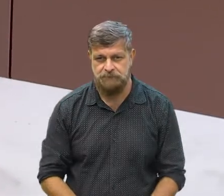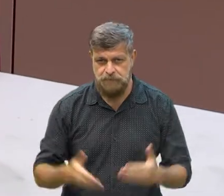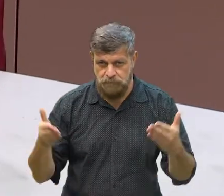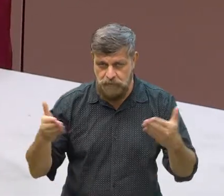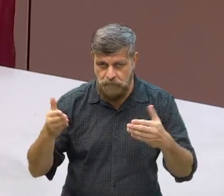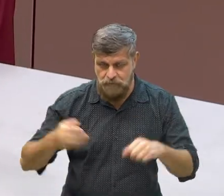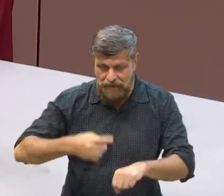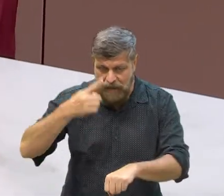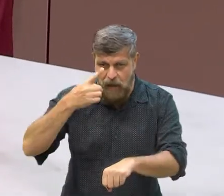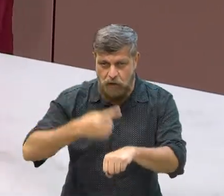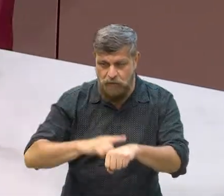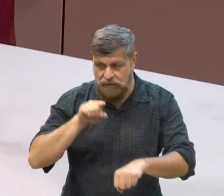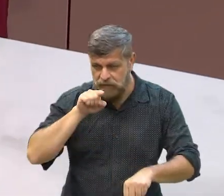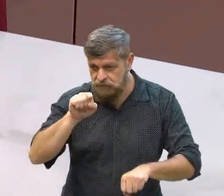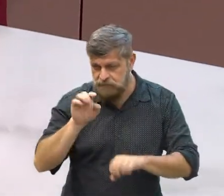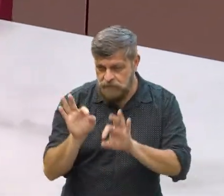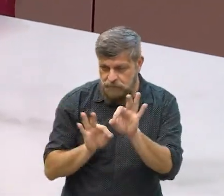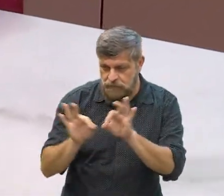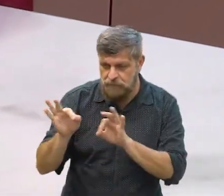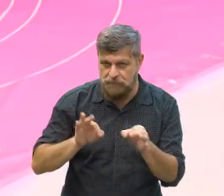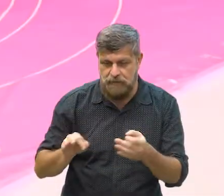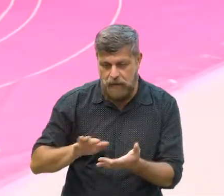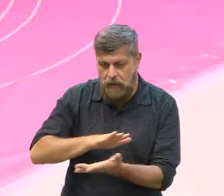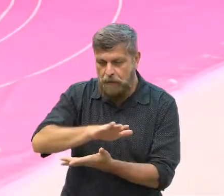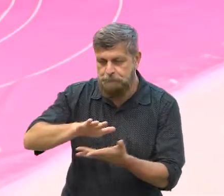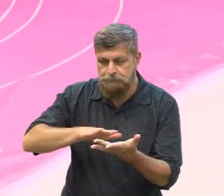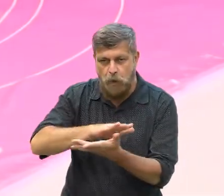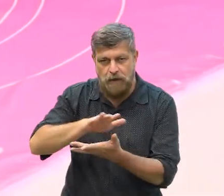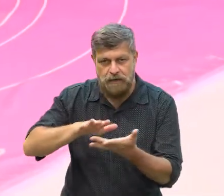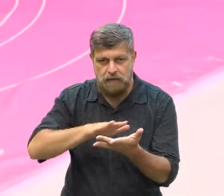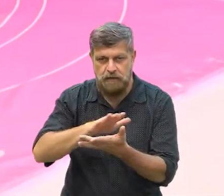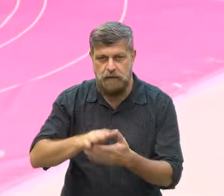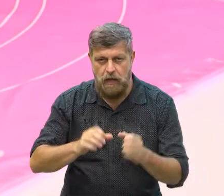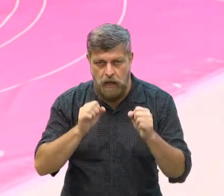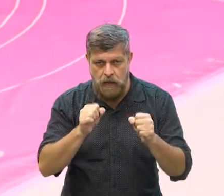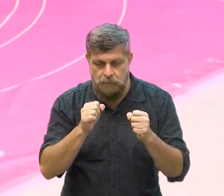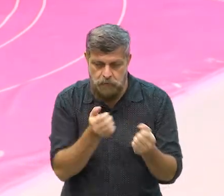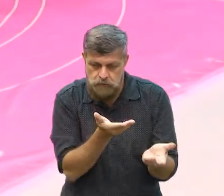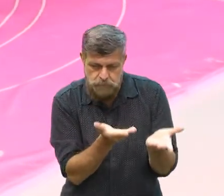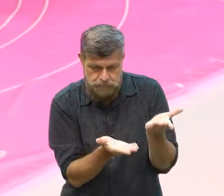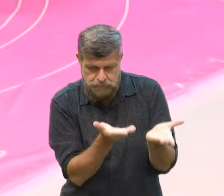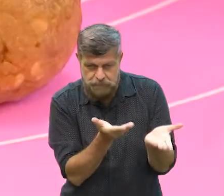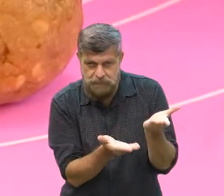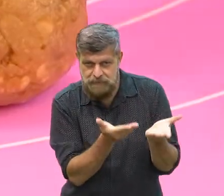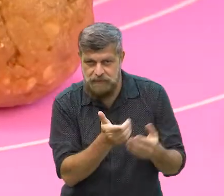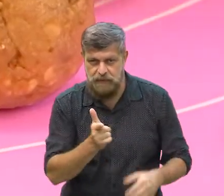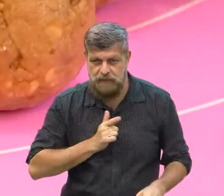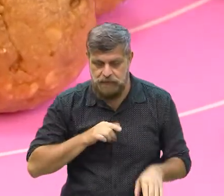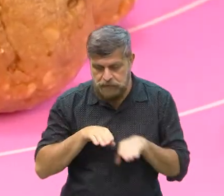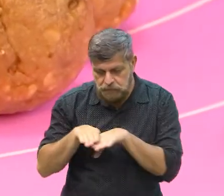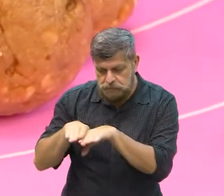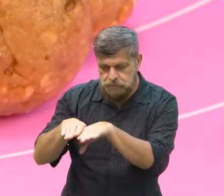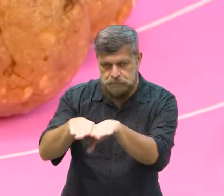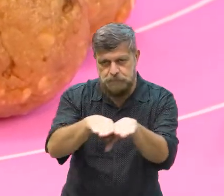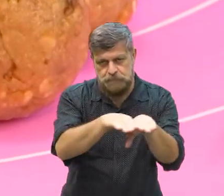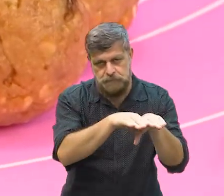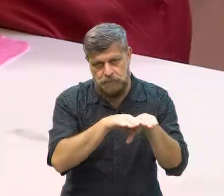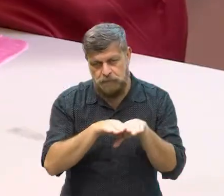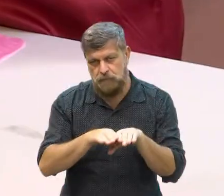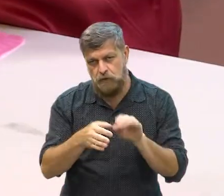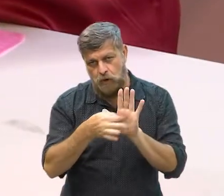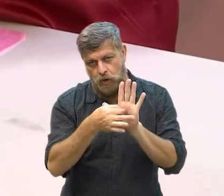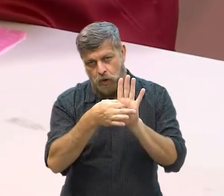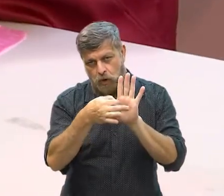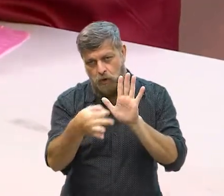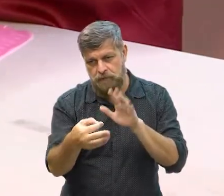Agora chegou o momento de fazer as bolinhas. Você pode pesar se quiser e manter um padrão. A nossa sugestão é